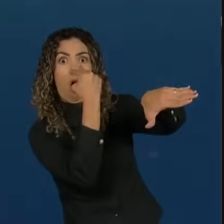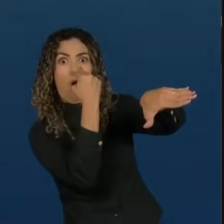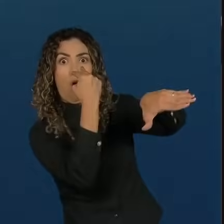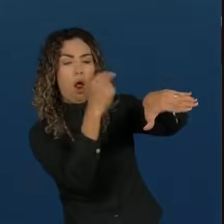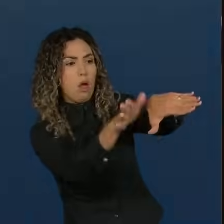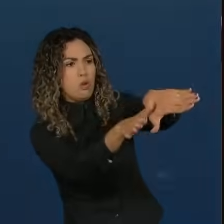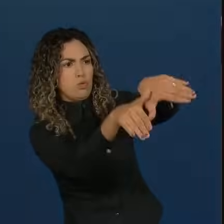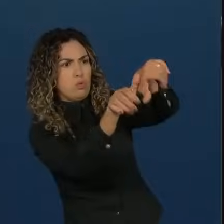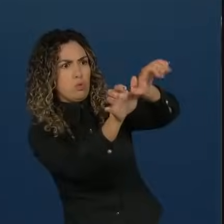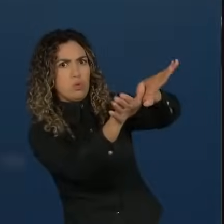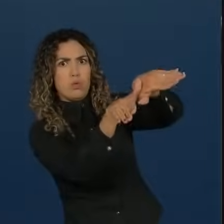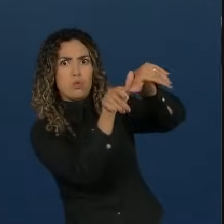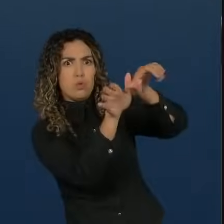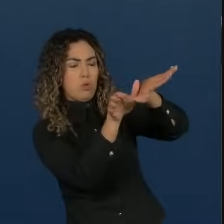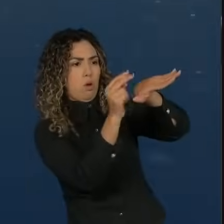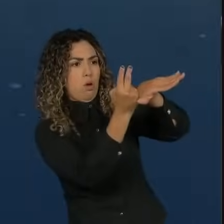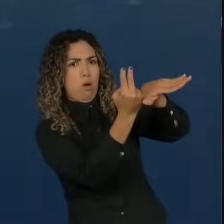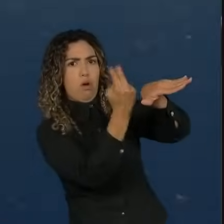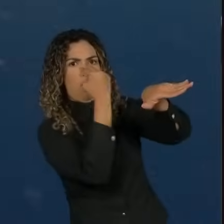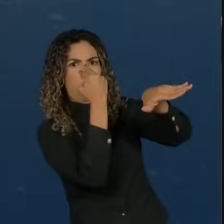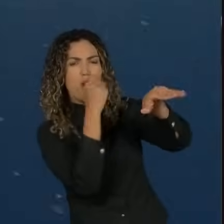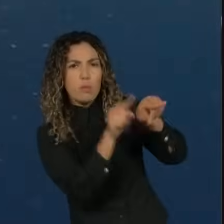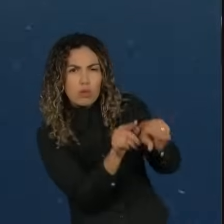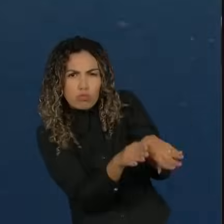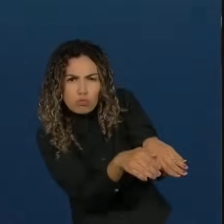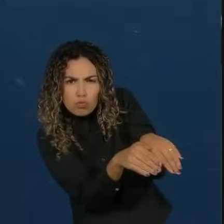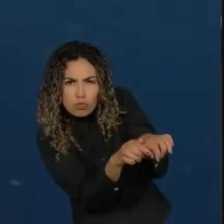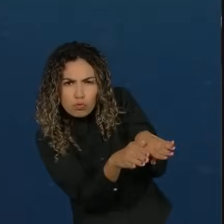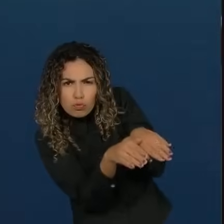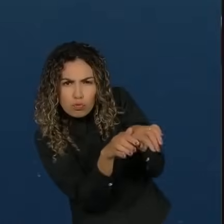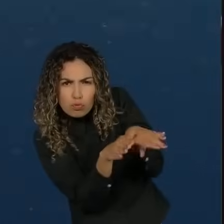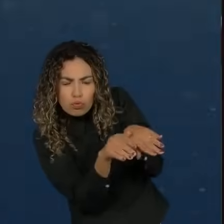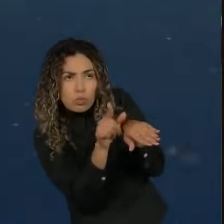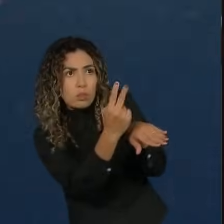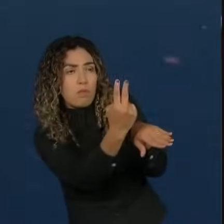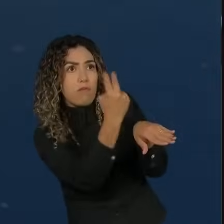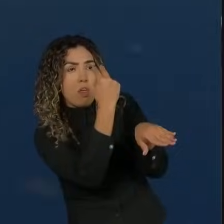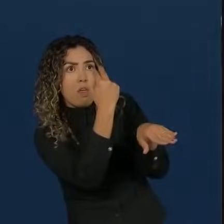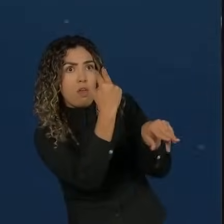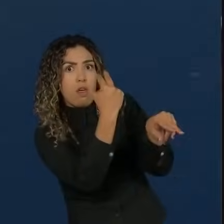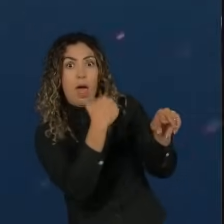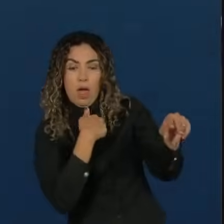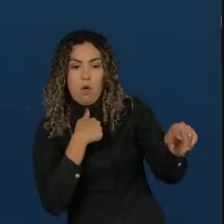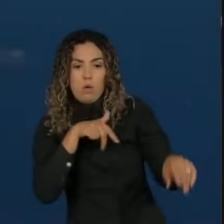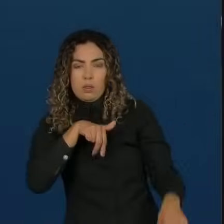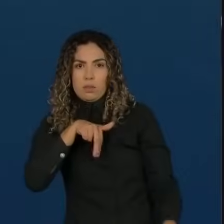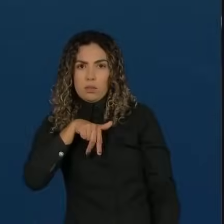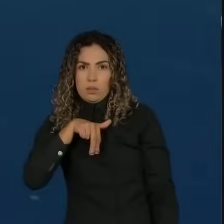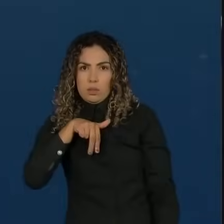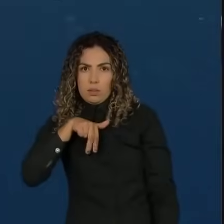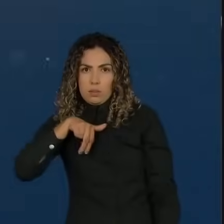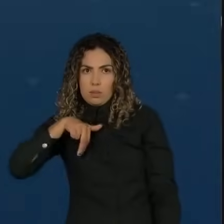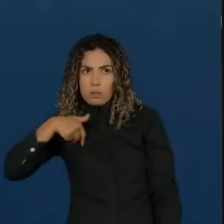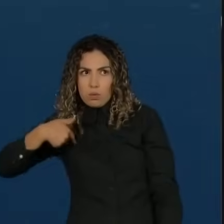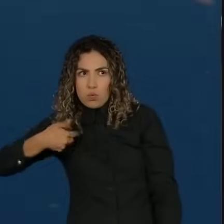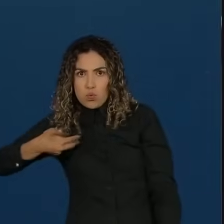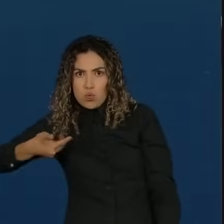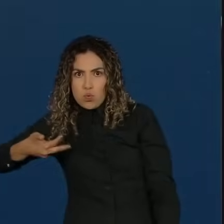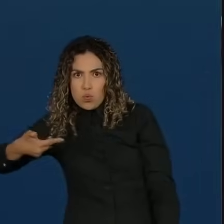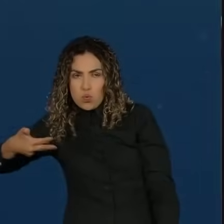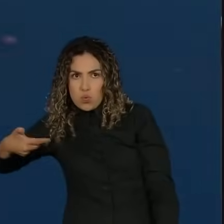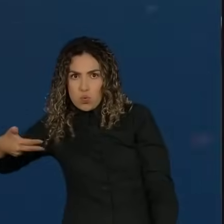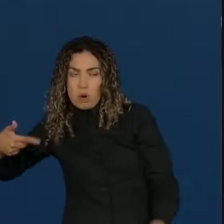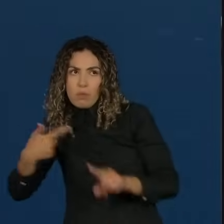com seu filhote, que imita o comportamento da mãe, que eles vêm junto na minha direção, e eu vou me afastando e girando em torno dela. Eu não sei se ela